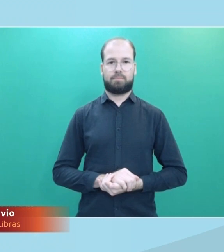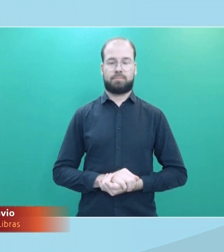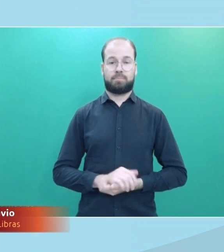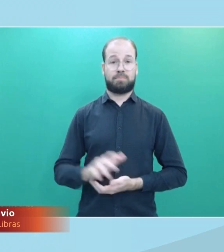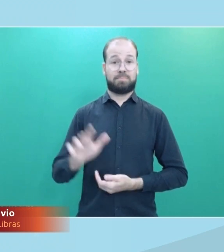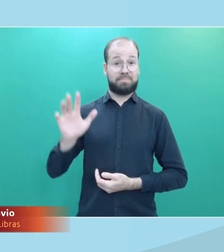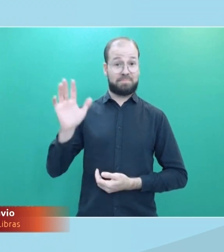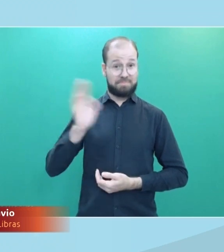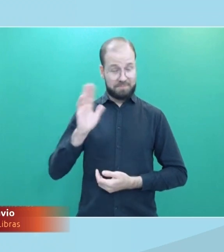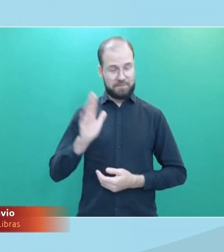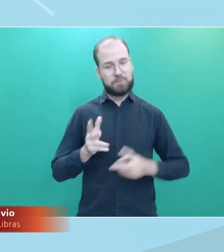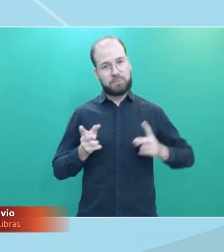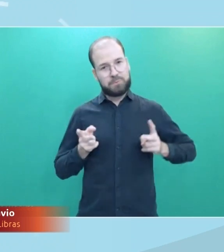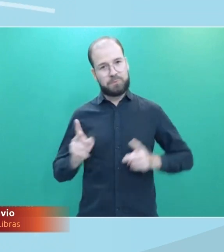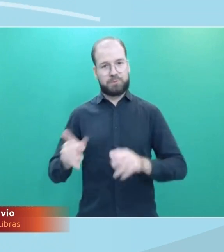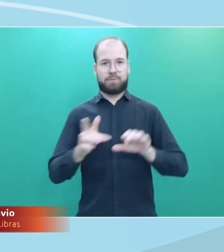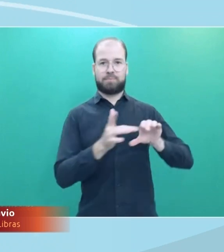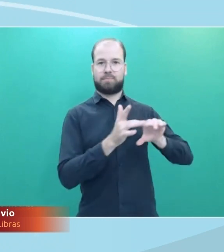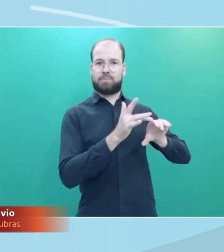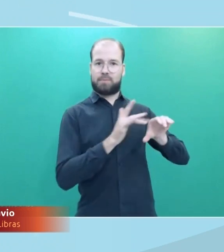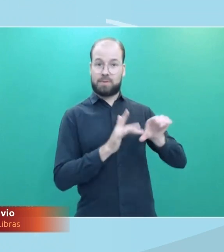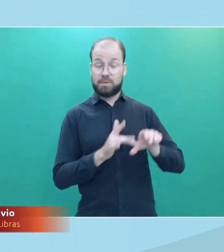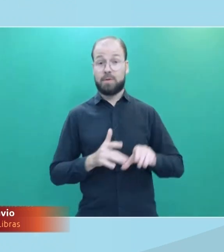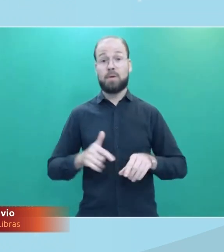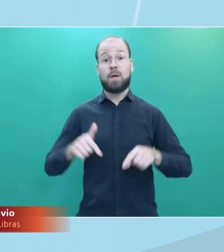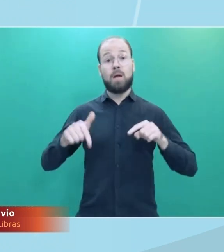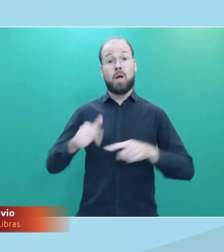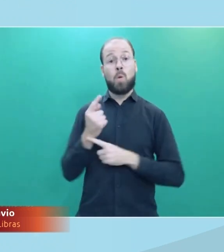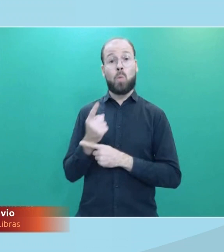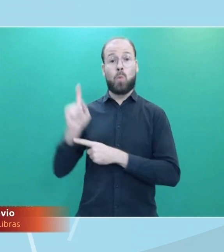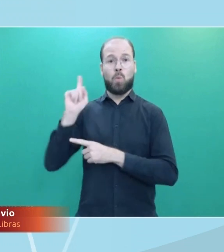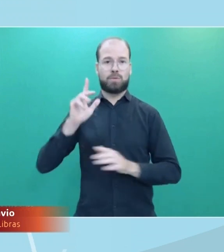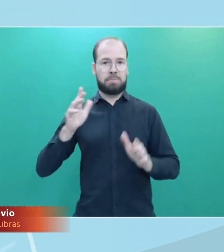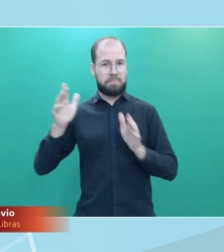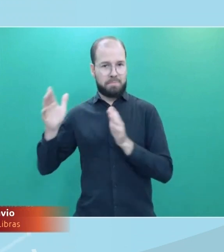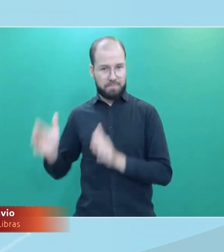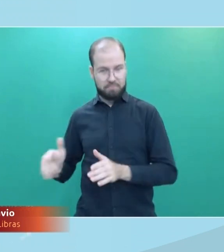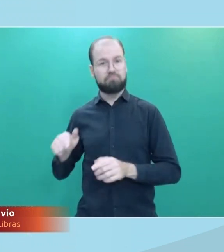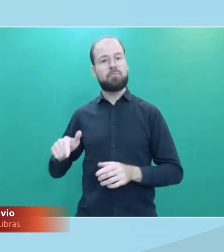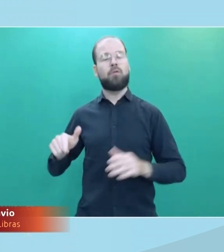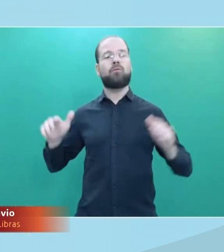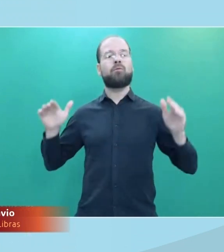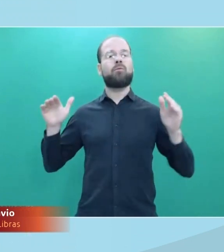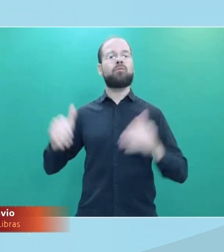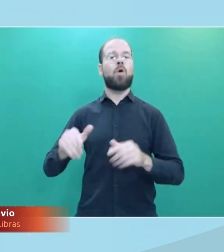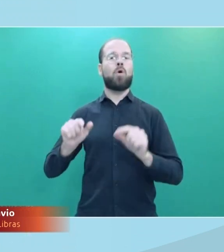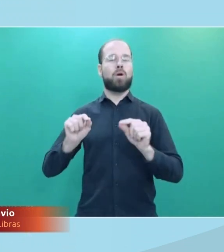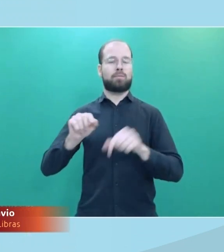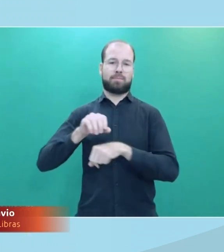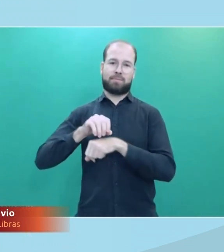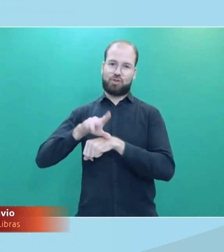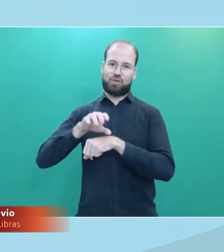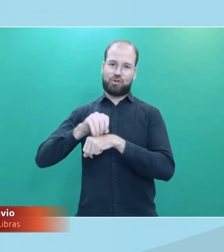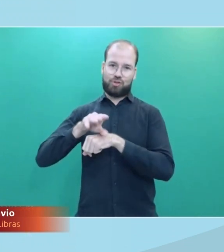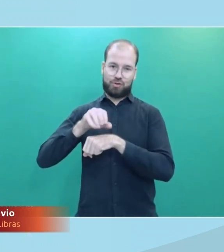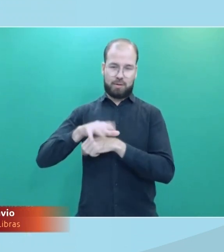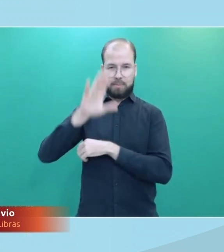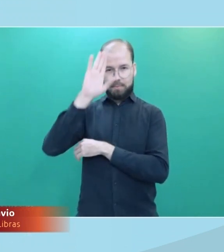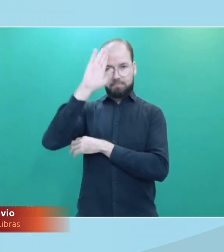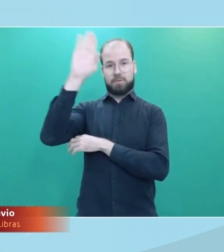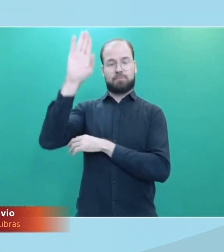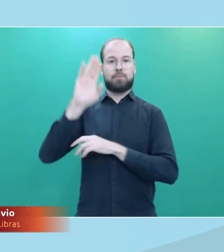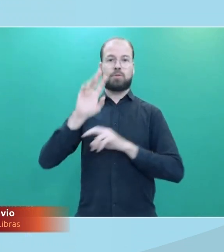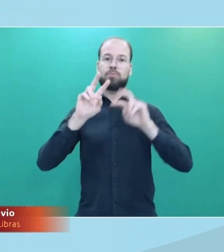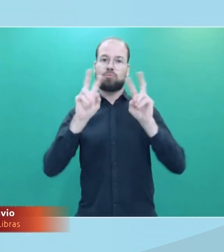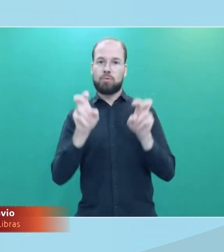Olá, estamos de volta com Conexões neste último bloco, que é todo dedicado a dicas, principalmente sobre qualificação